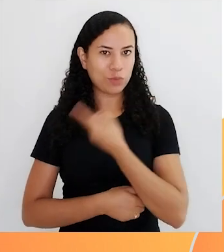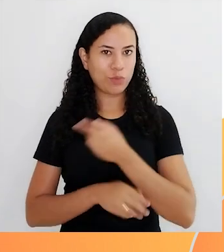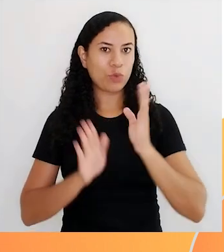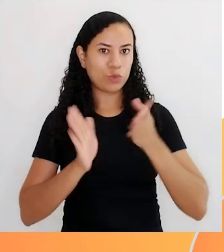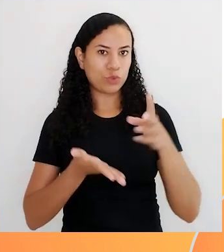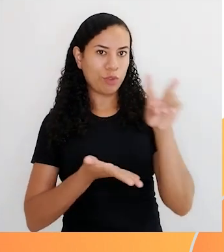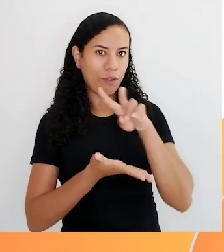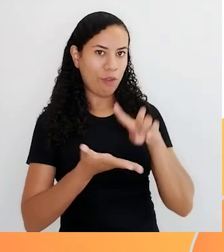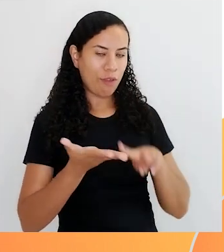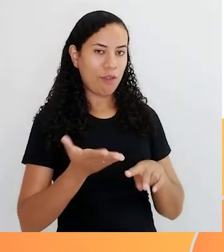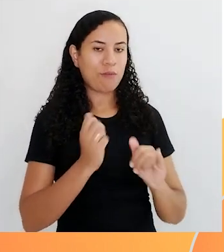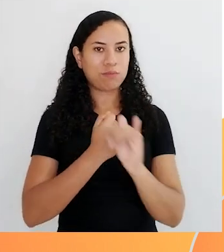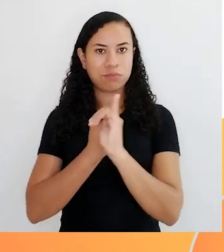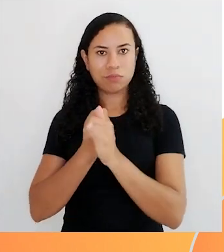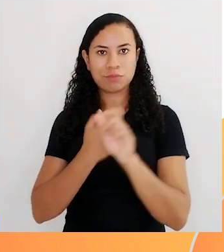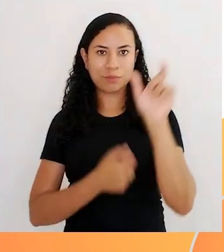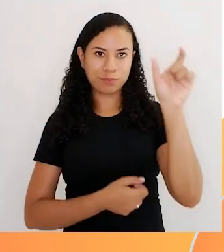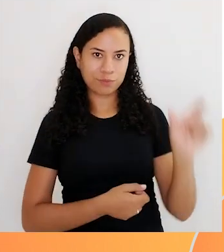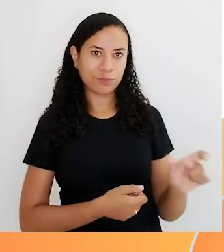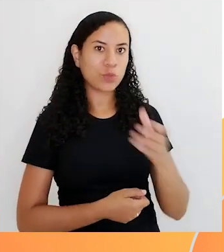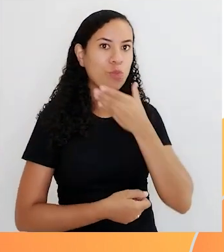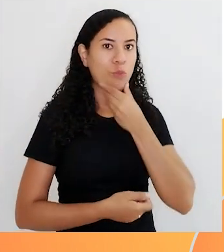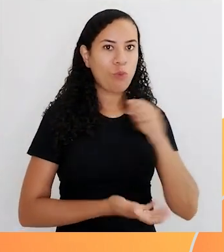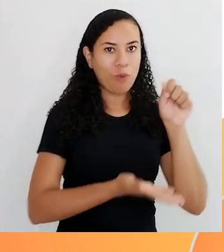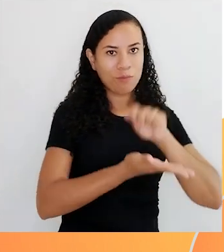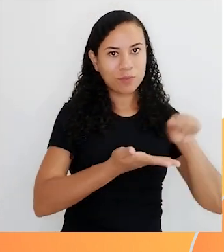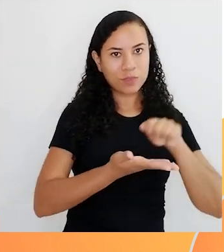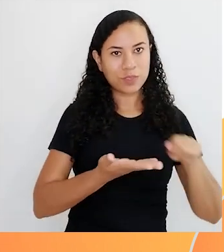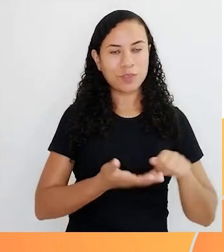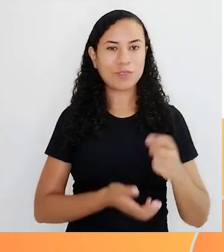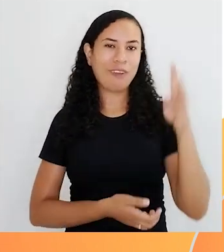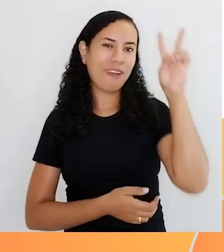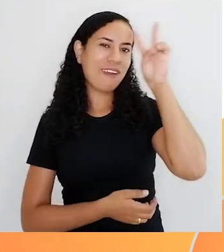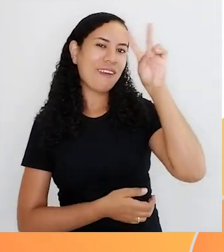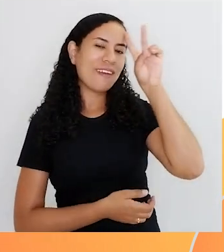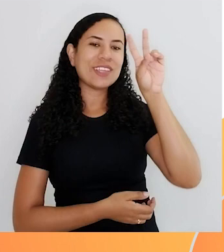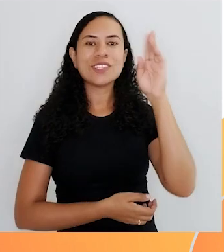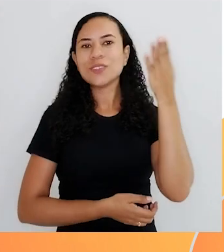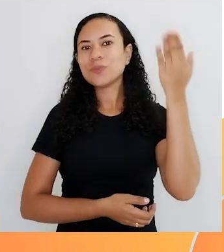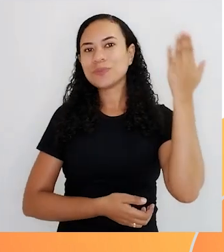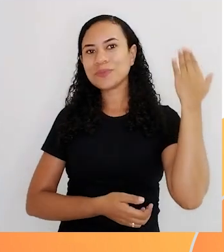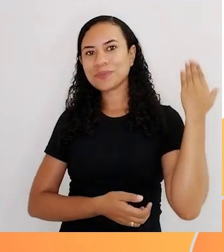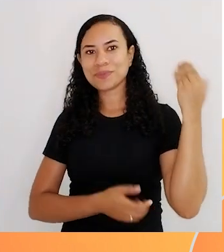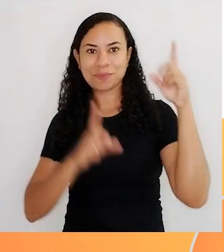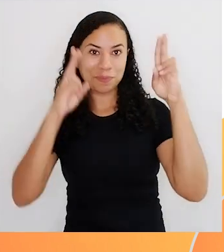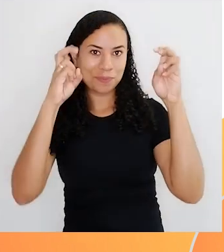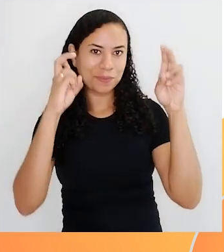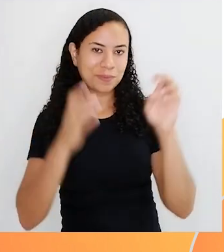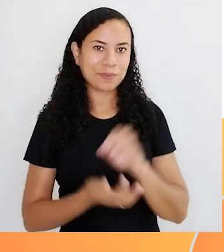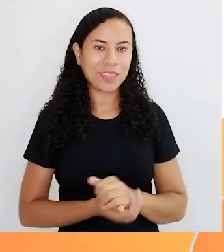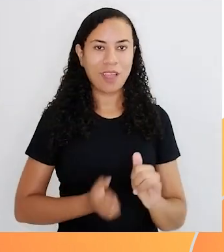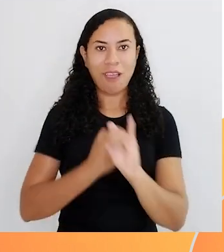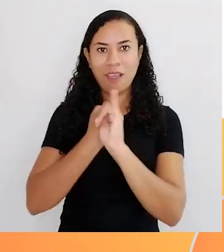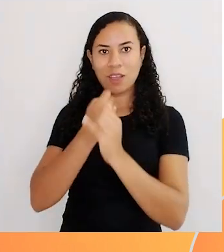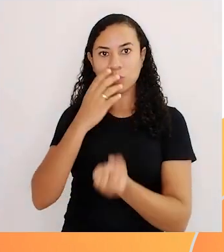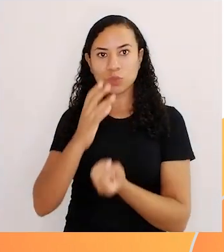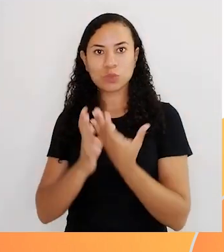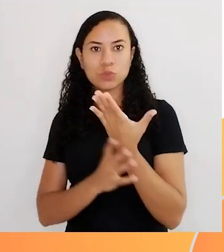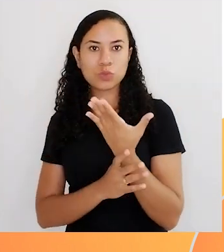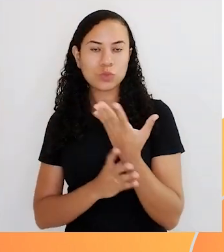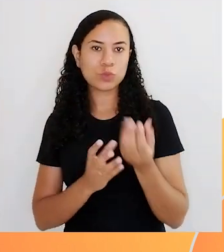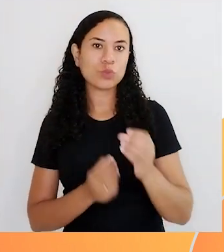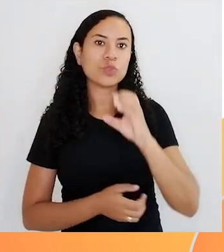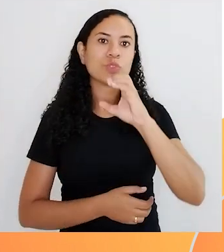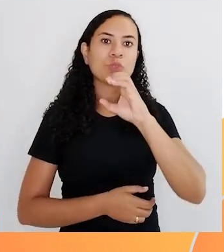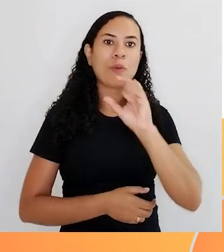Luiz Fernando Veríssimo, Era uma Vez. A crônica, ela se origina de cronos, uma